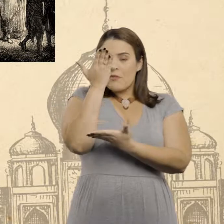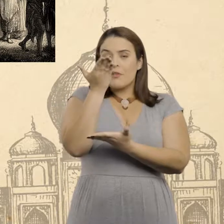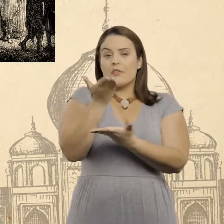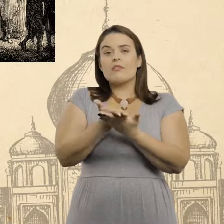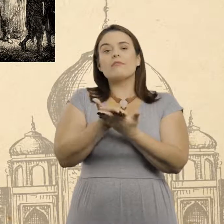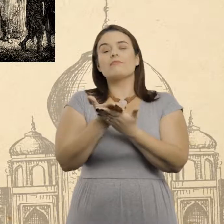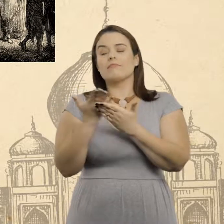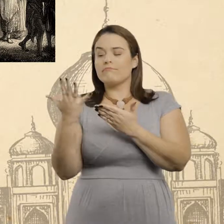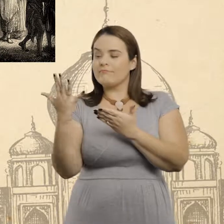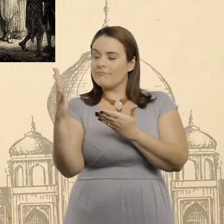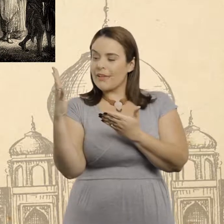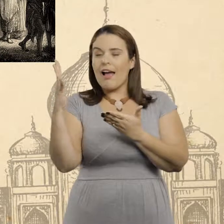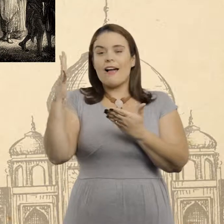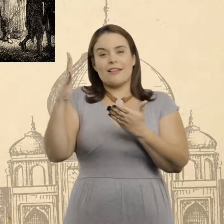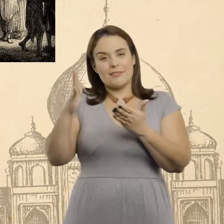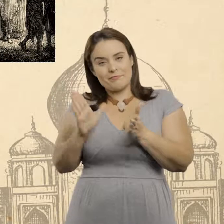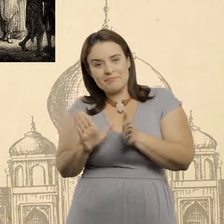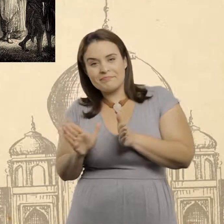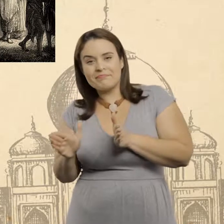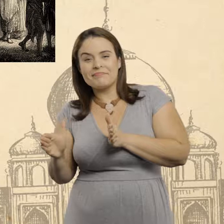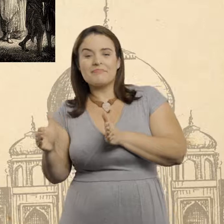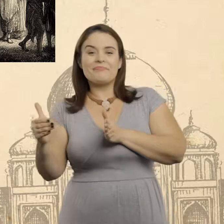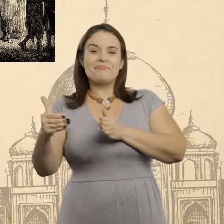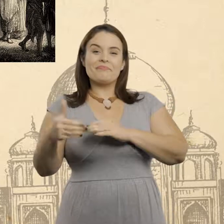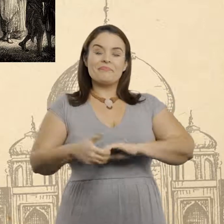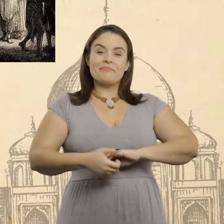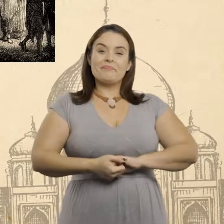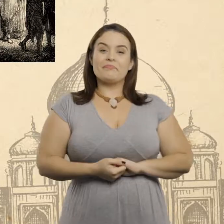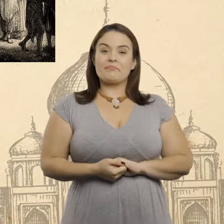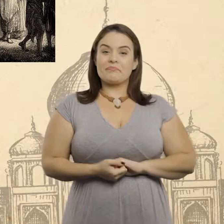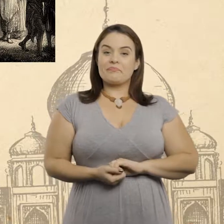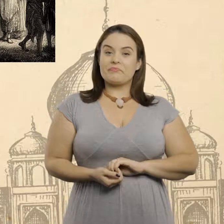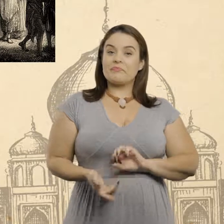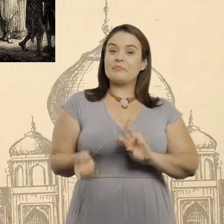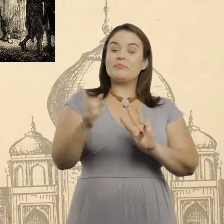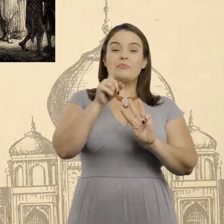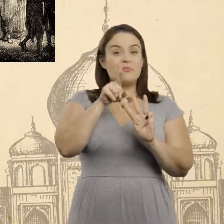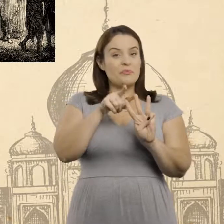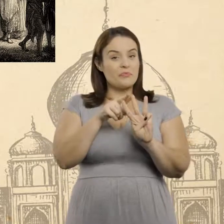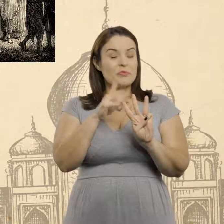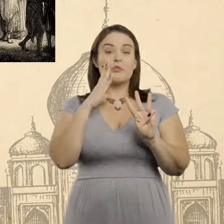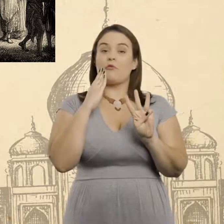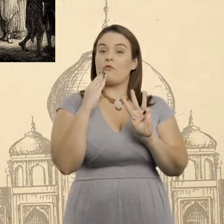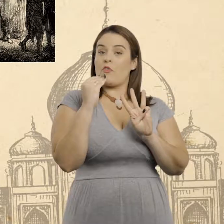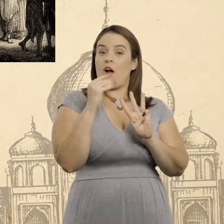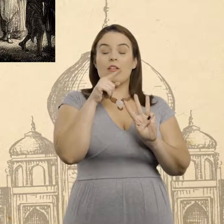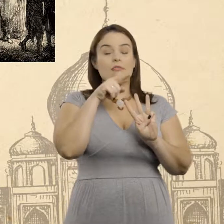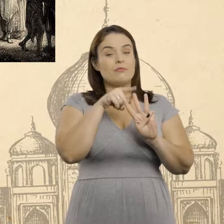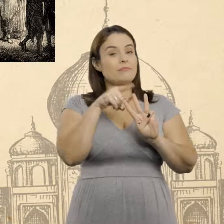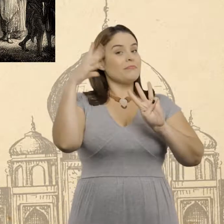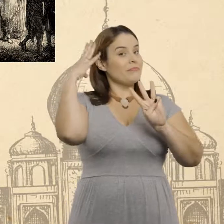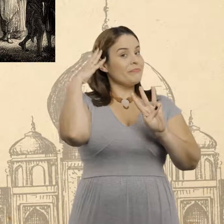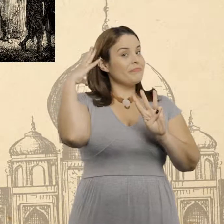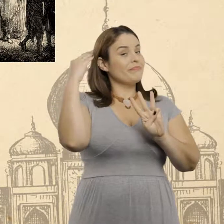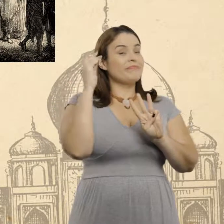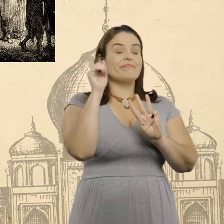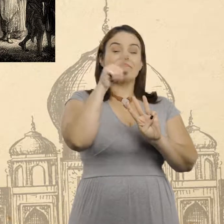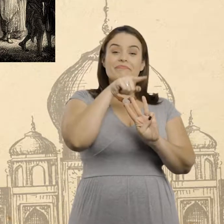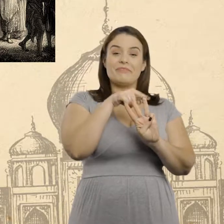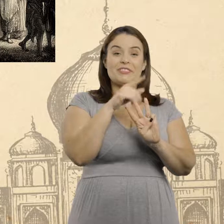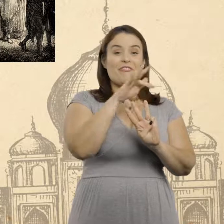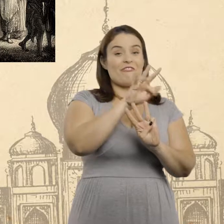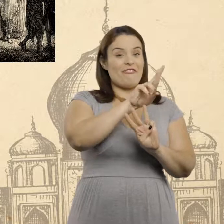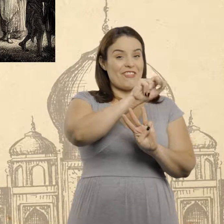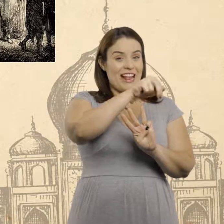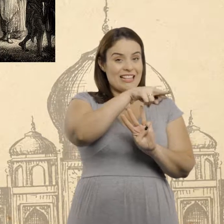e seguiram viagem pela mata. Phileas Fogg, Passepartout e Sir Francis Cromarty viajaram